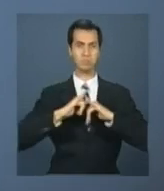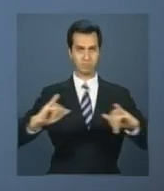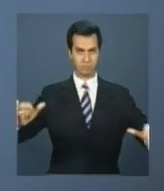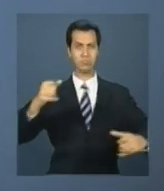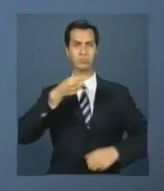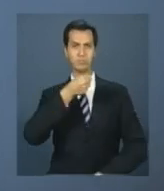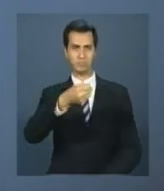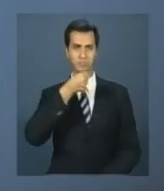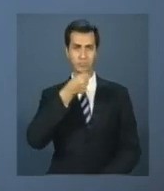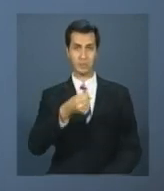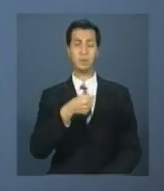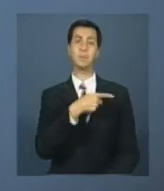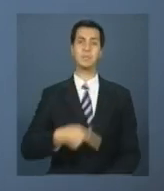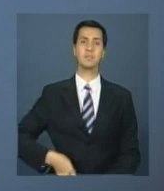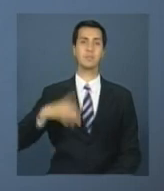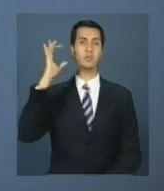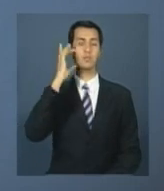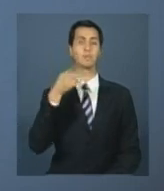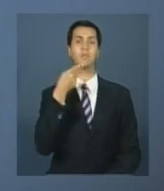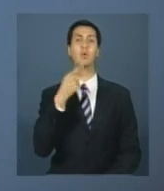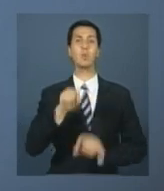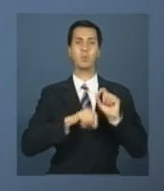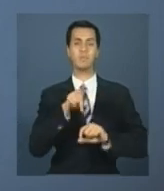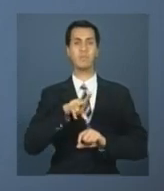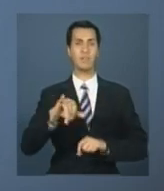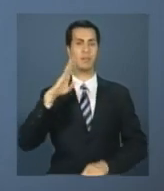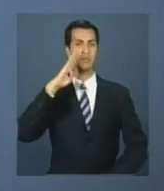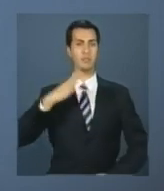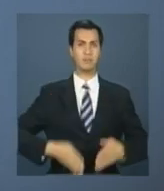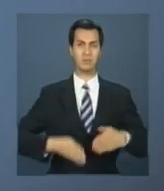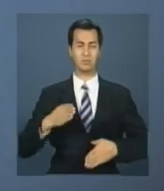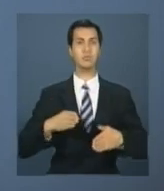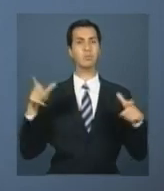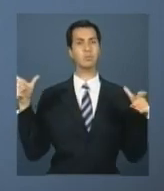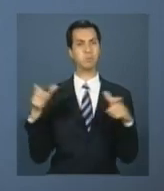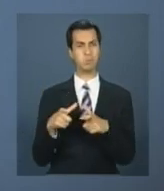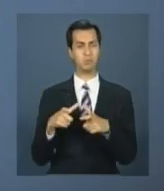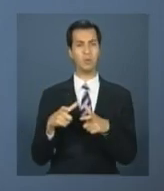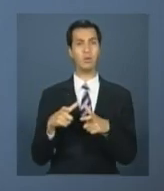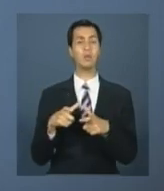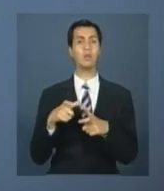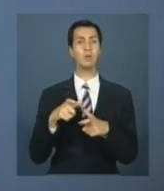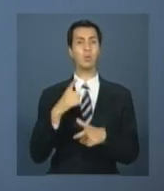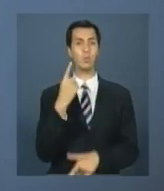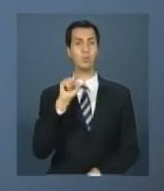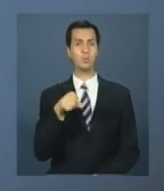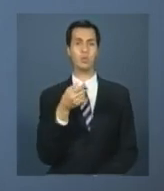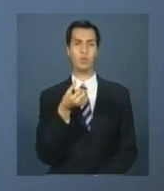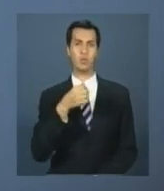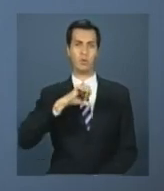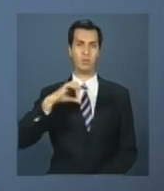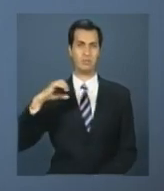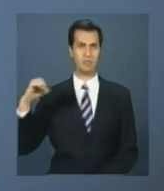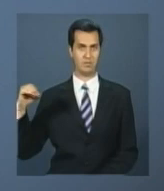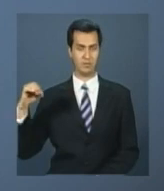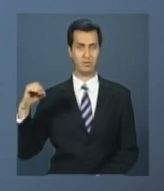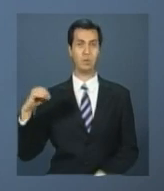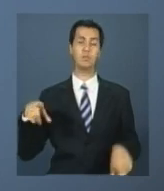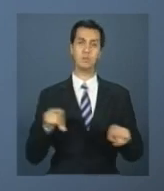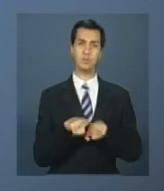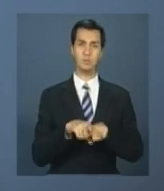Rousseff falou sobre a redução da tropa brasileira na região, de 2.200 homens para 1.900. Reforçou a validade